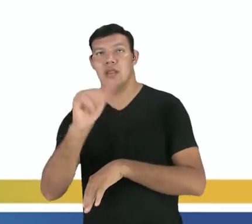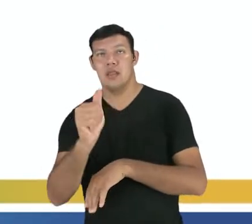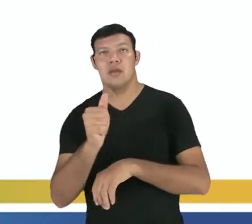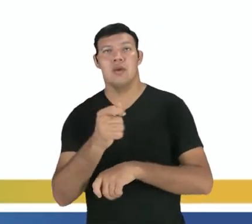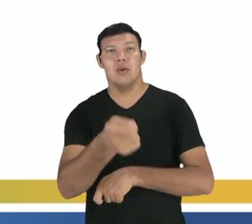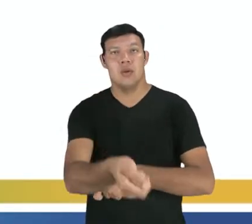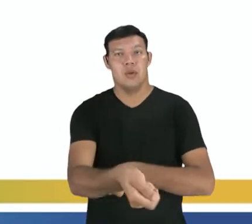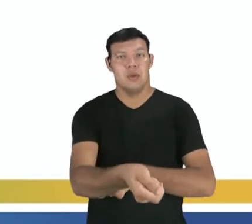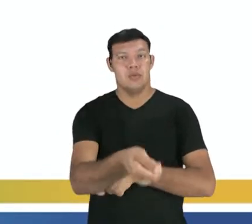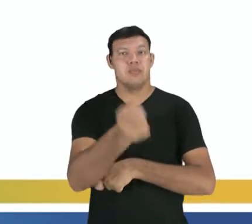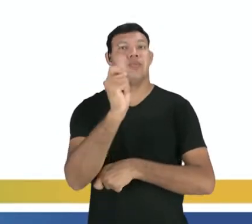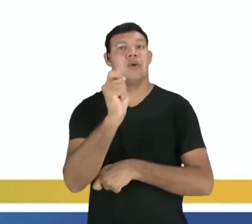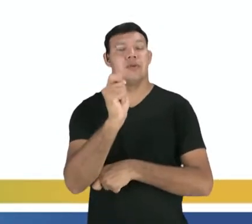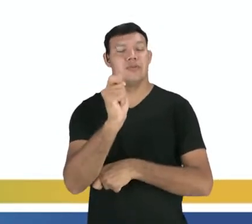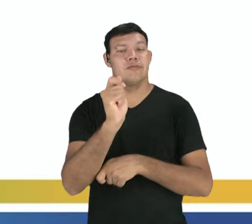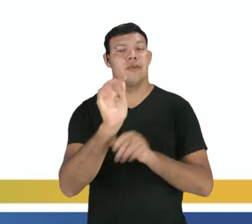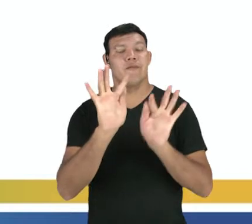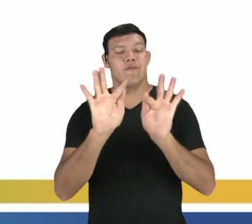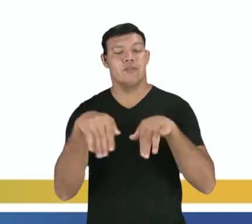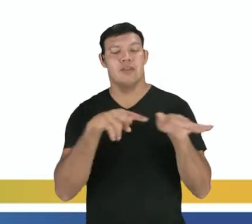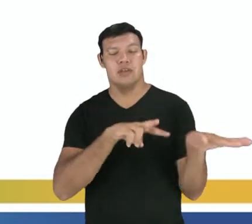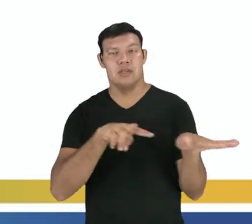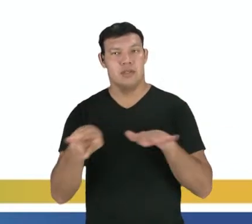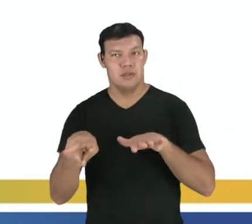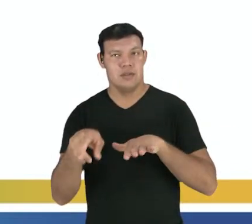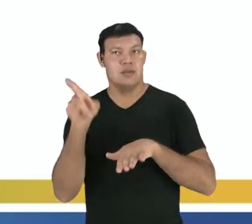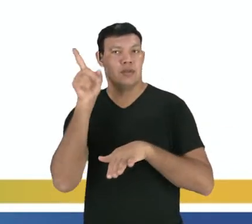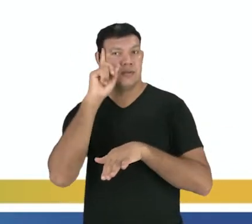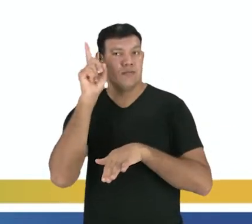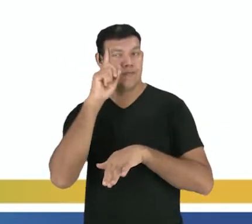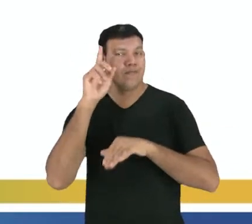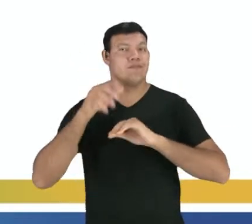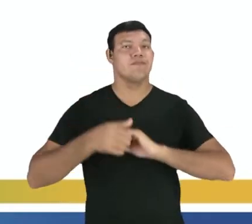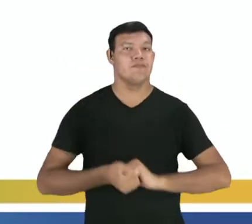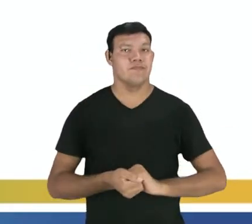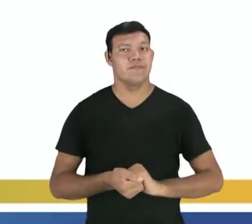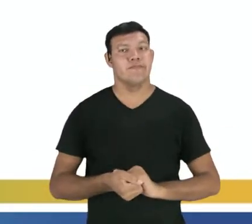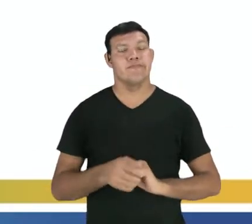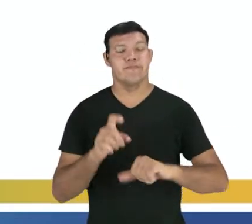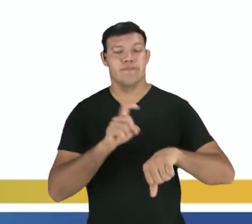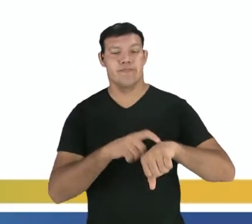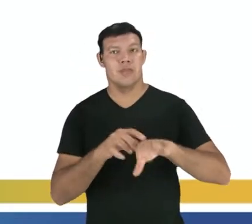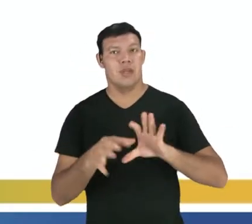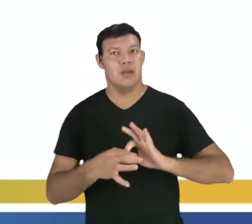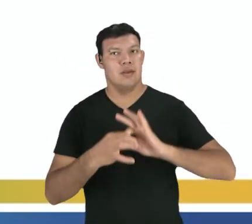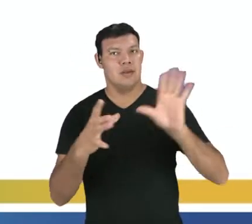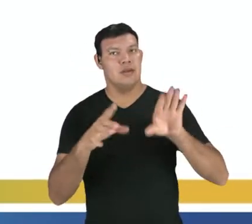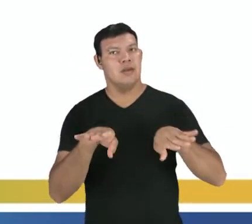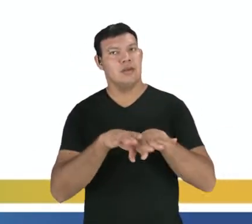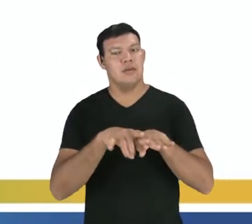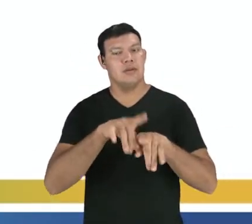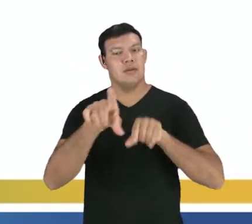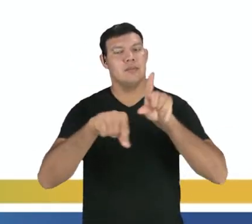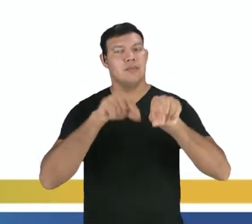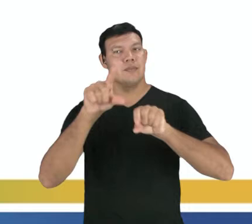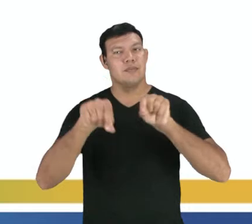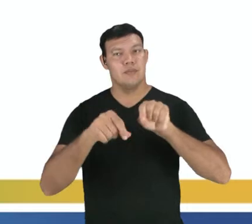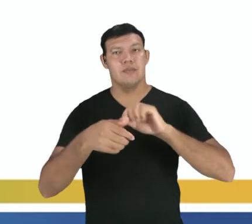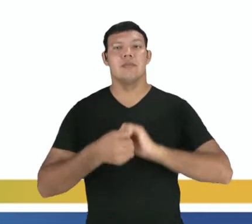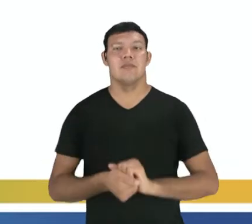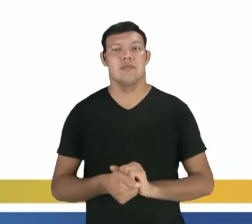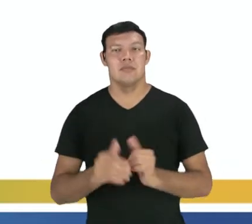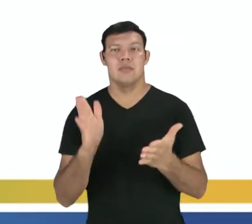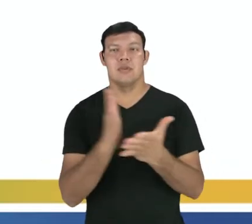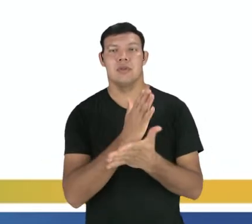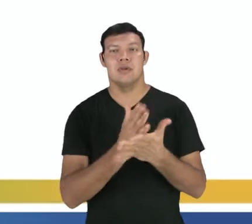Então, quando nós precisamos falar sobre atividades do nosso tempo livre ou preferências, nós podemos utilizar